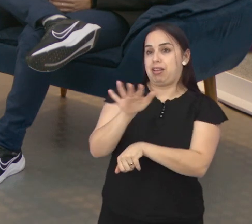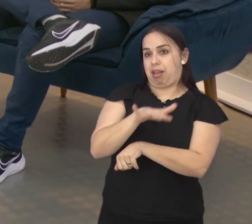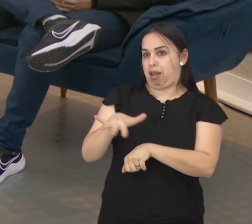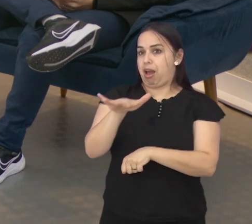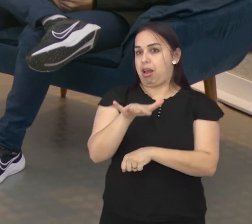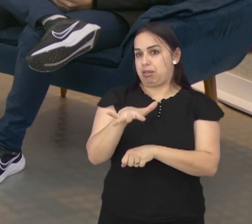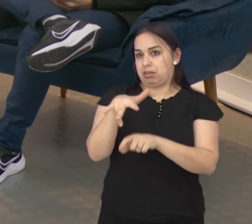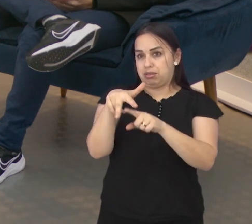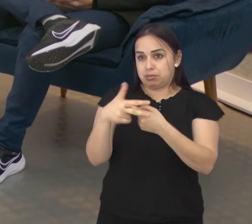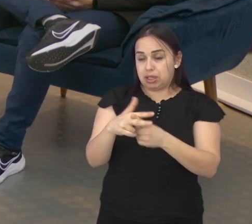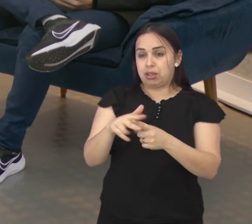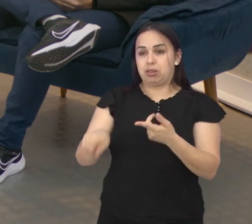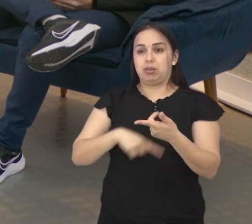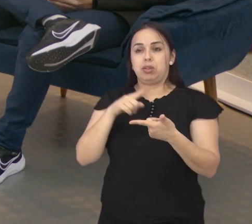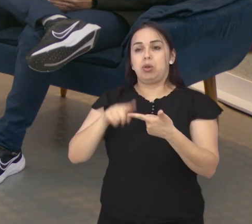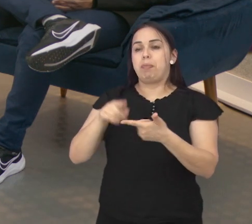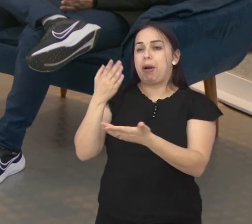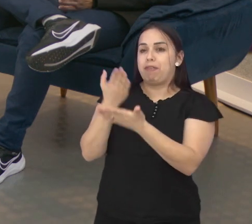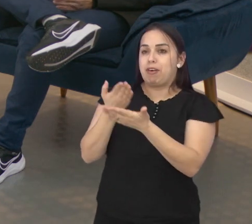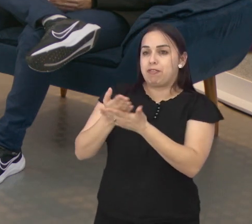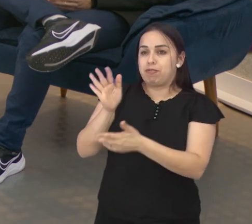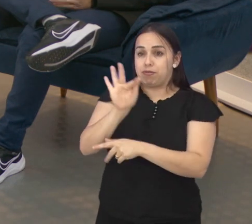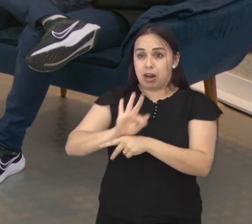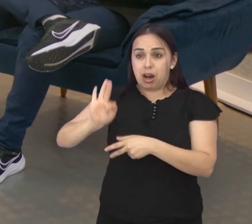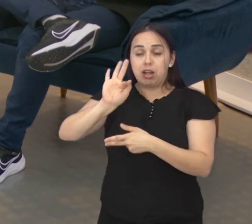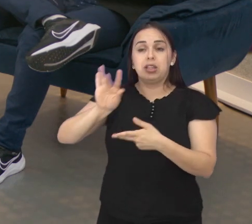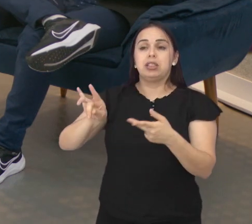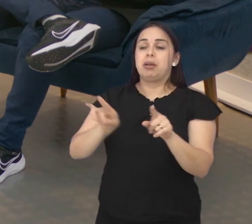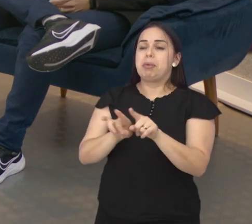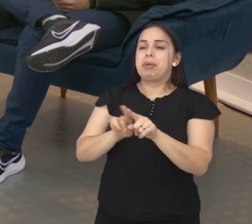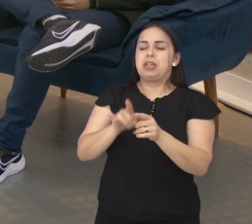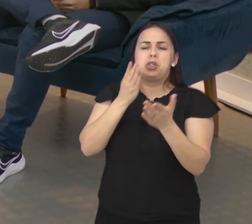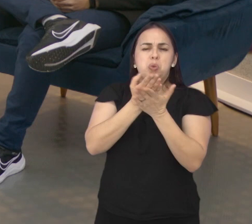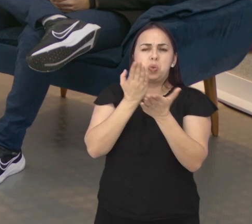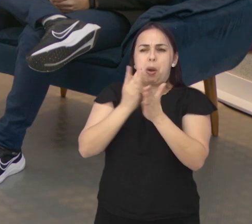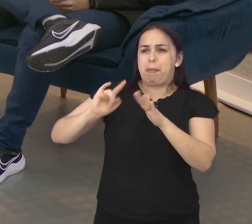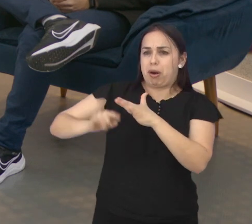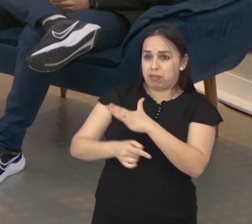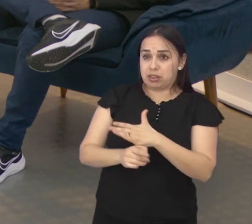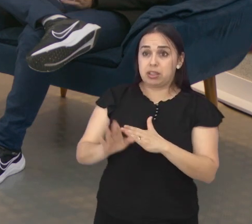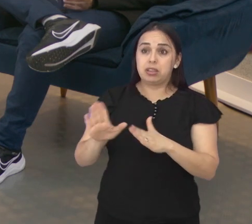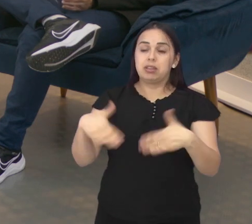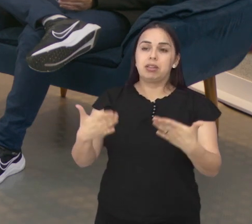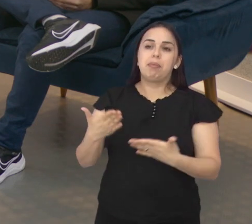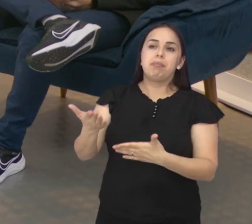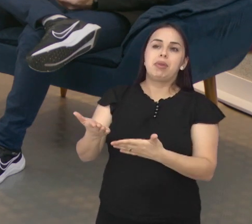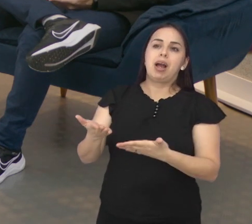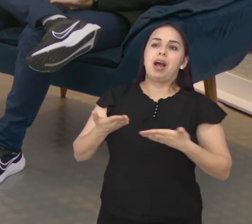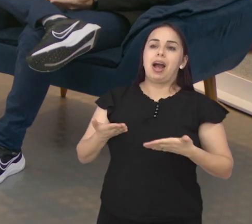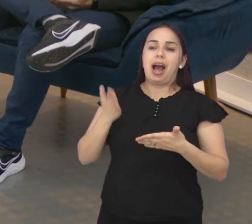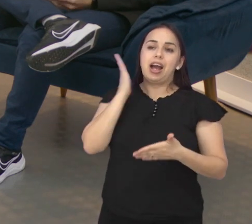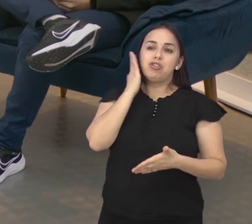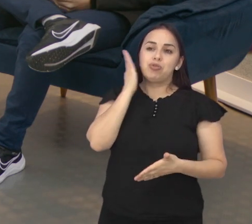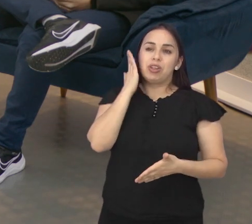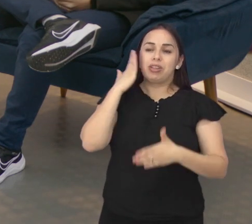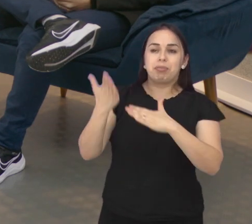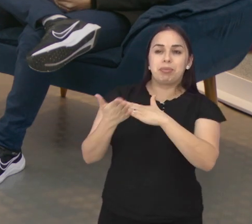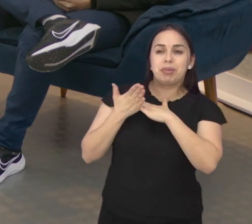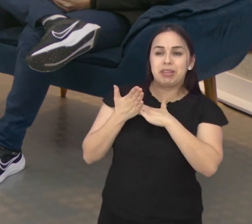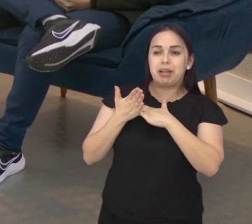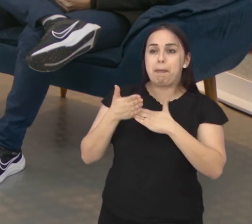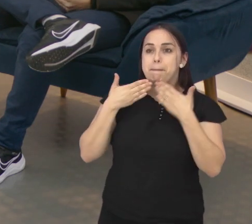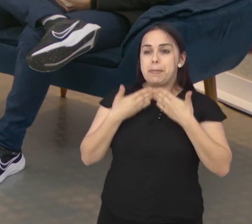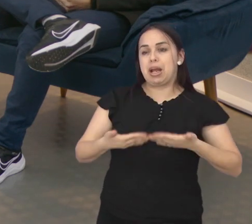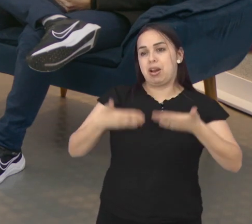técnicos na área, uma graduação, especializações e muito estudo. E quem nos ajuda a entender melhor essa realidade